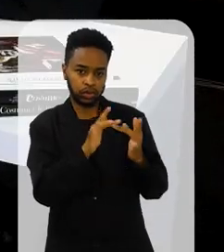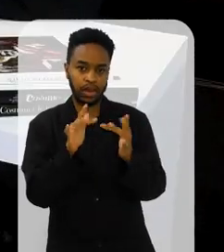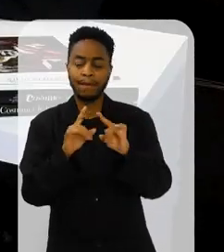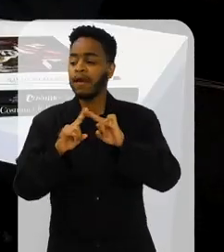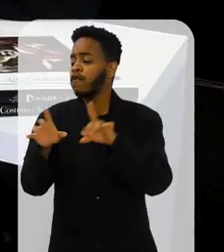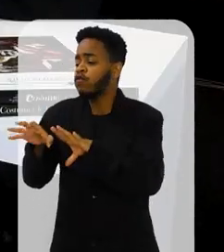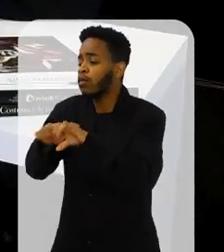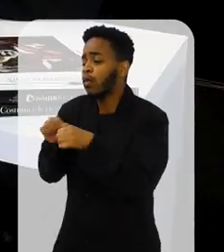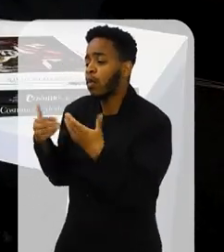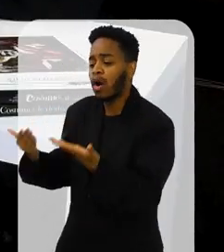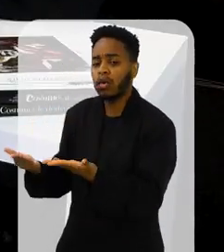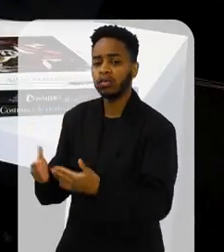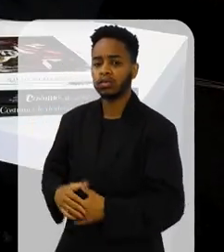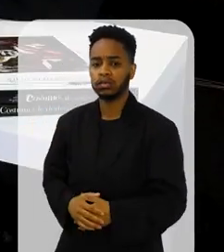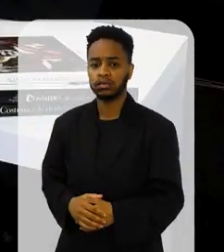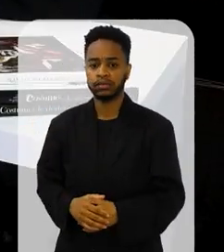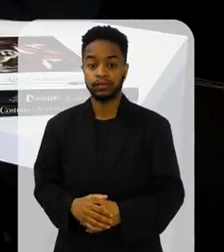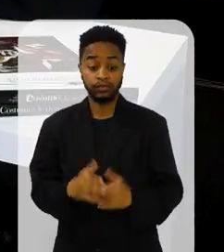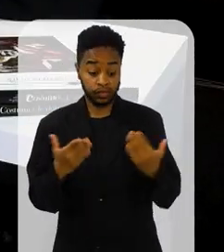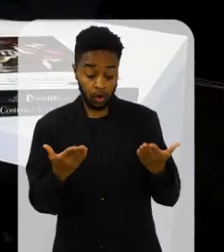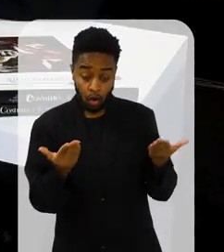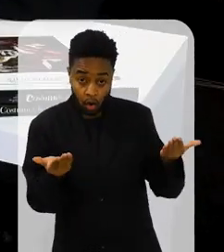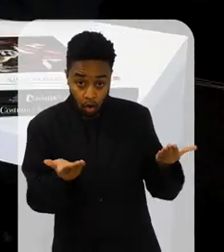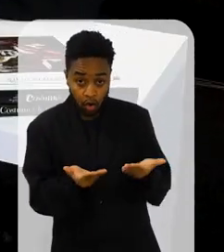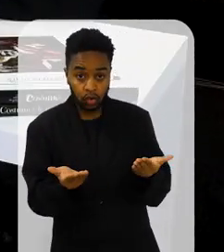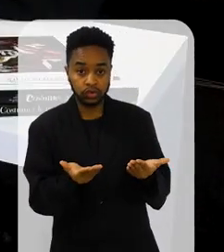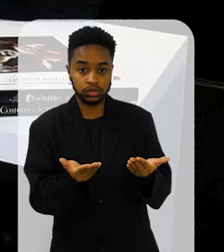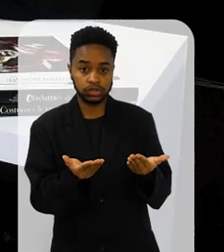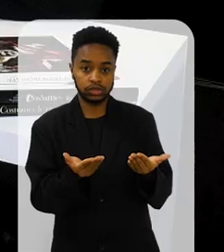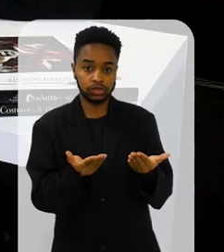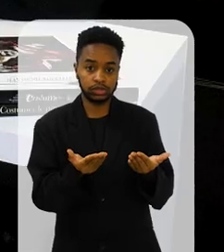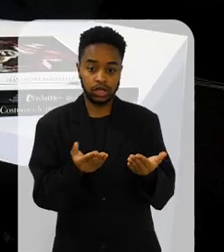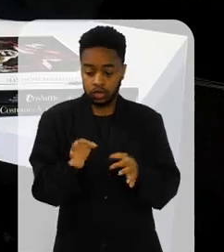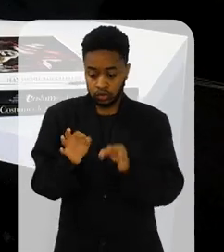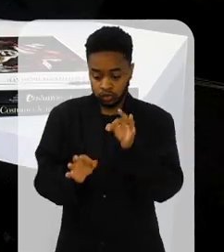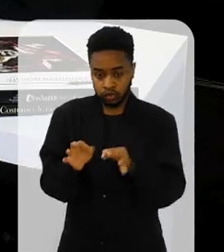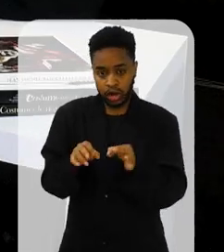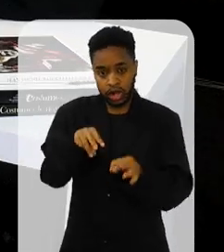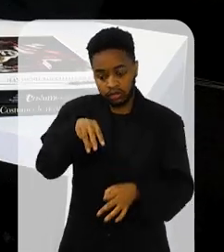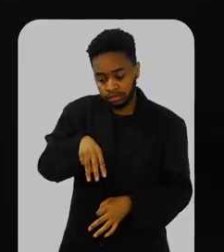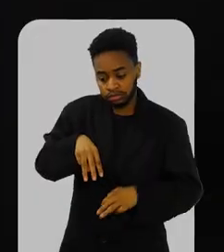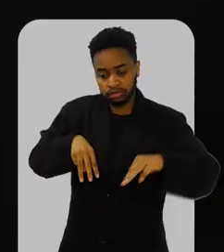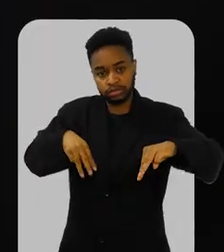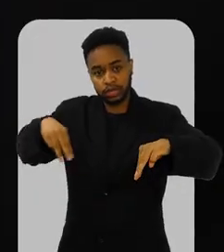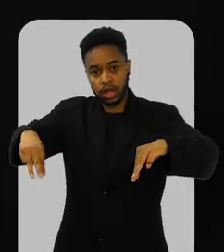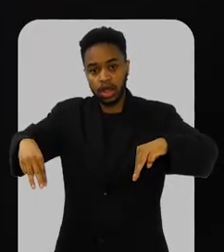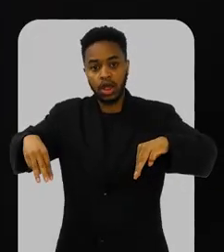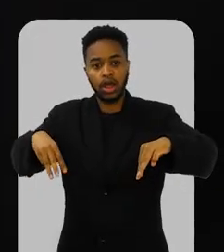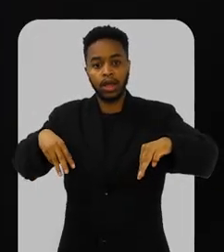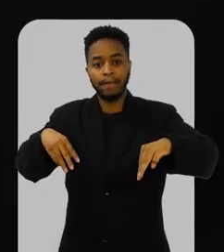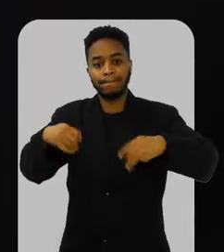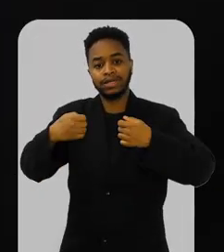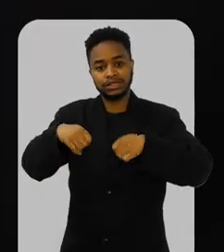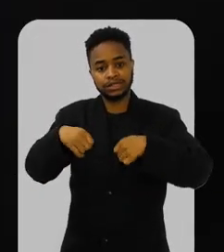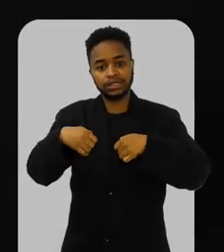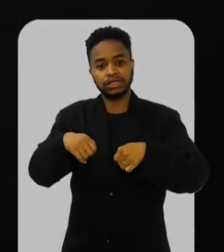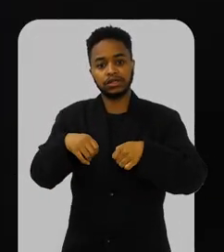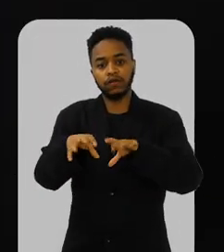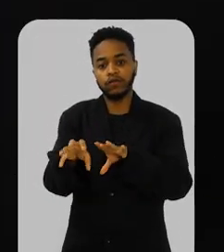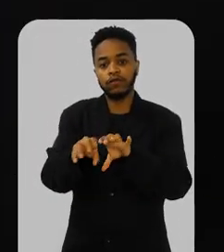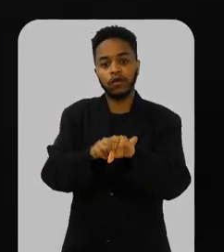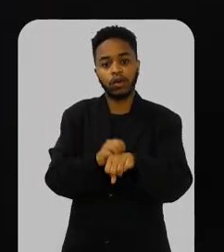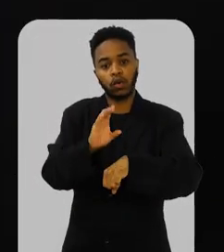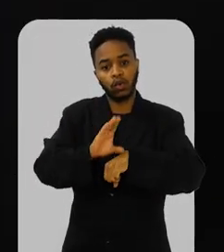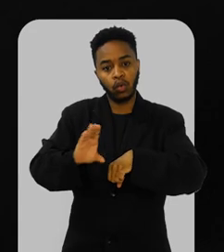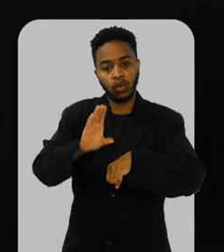qual a graduação desses personagens? Então, hoje é necessário para julgar o festival, no mínimo, você